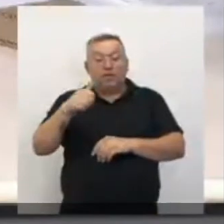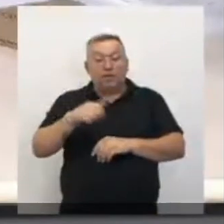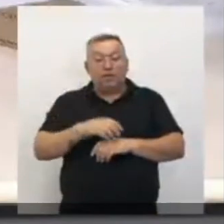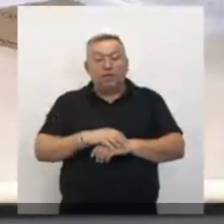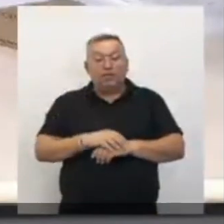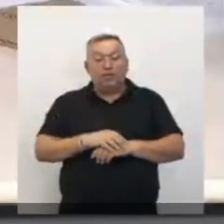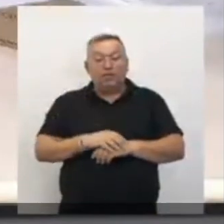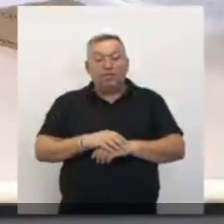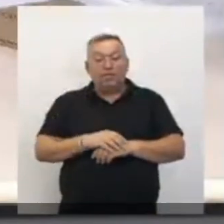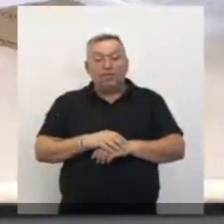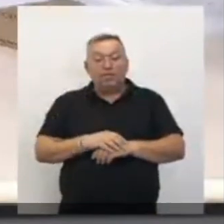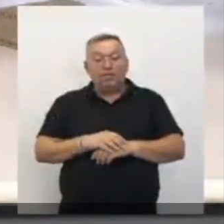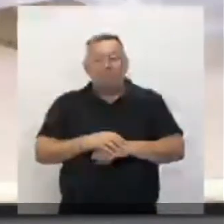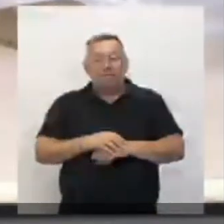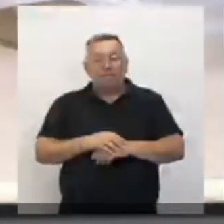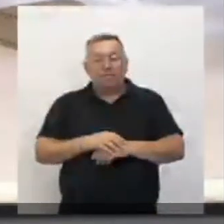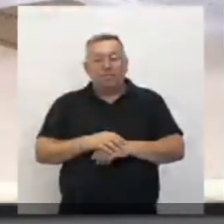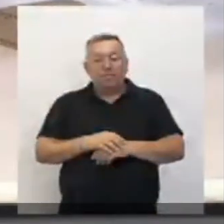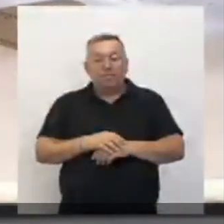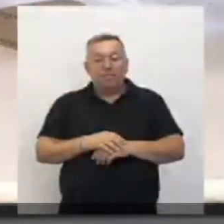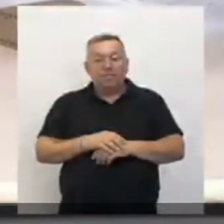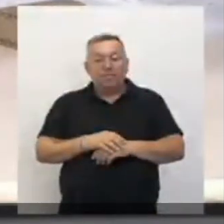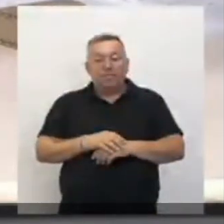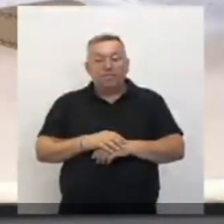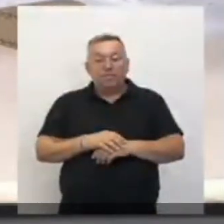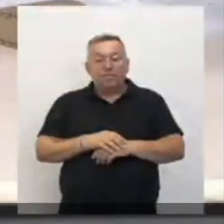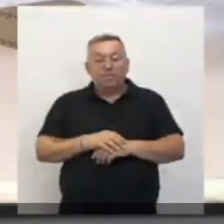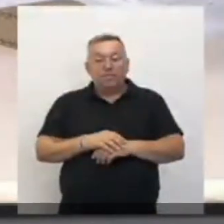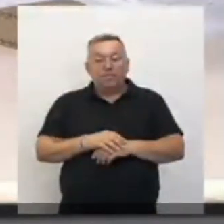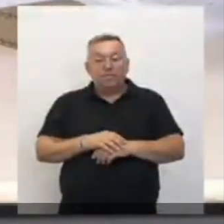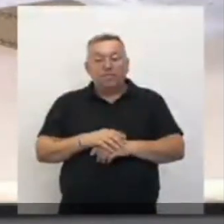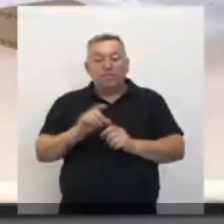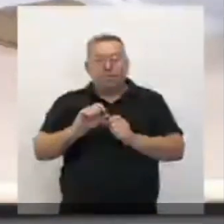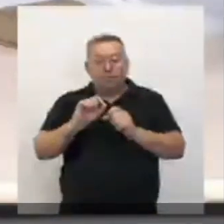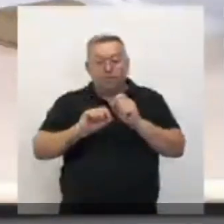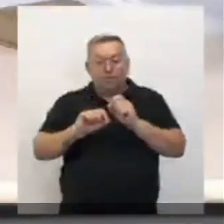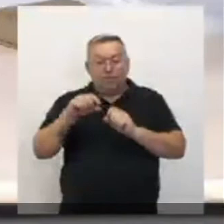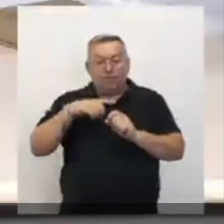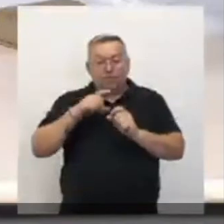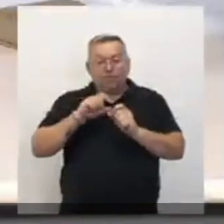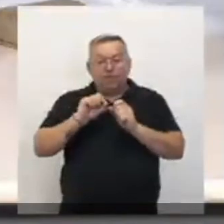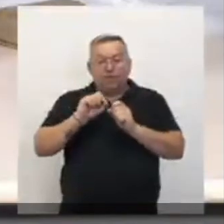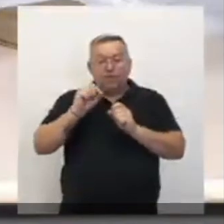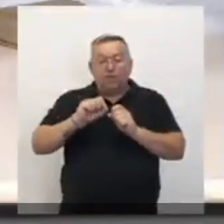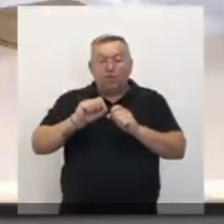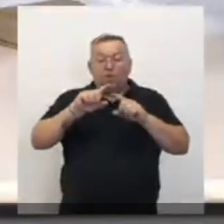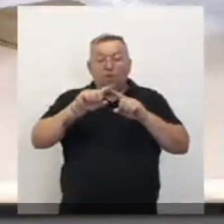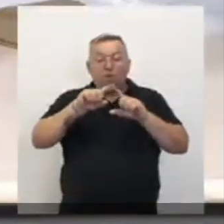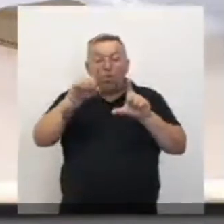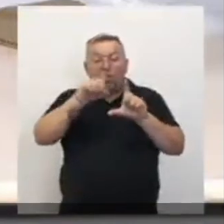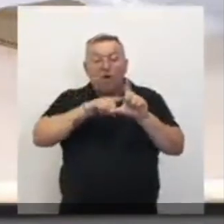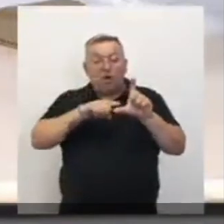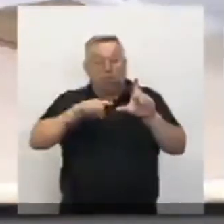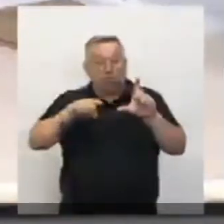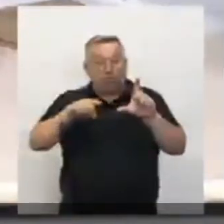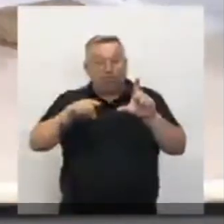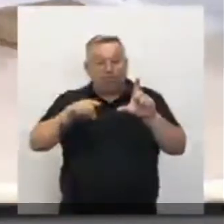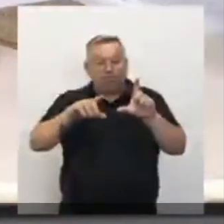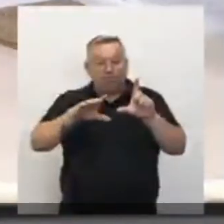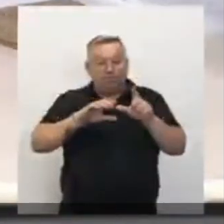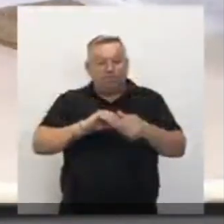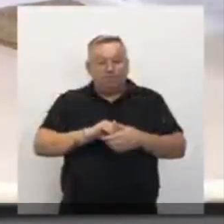ó. Então, já tenho a minha primeira articulação. Obrigatoriamente, eu estou formando um ângulo